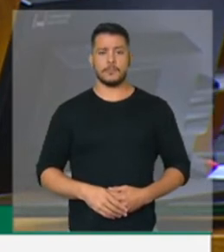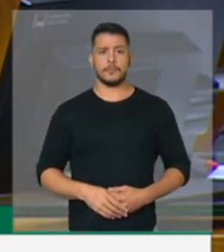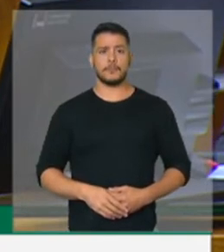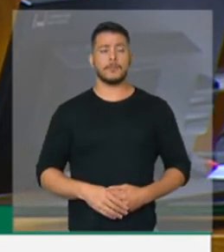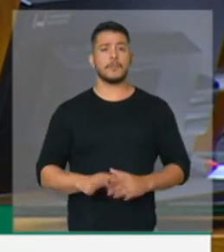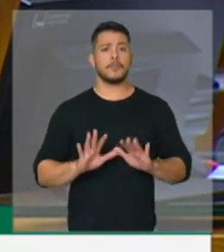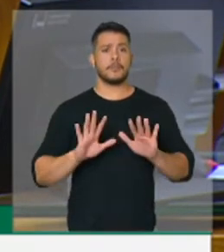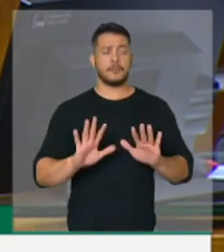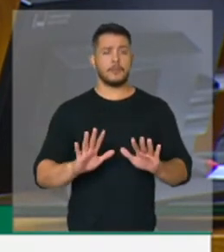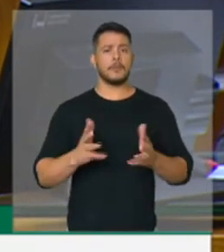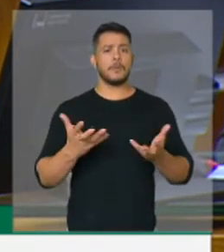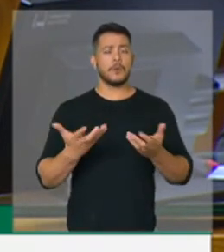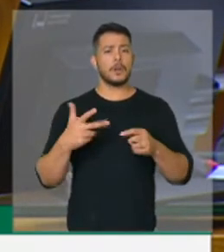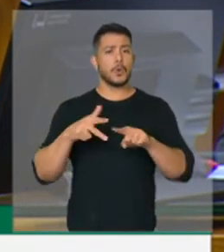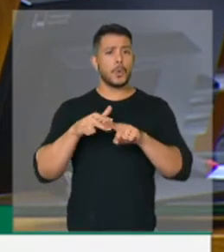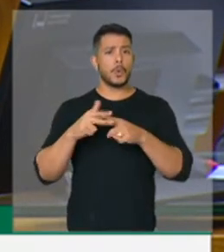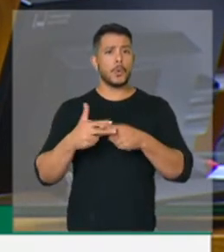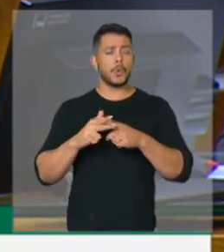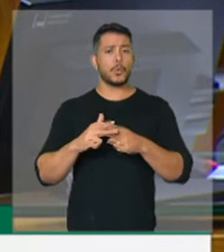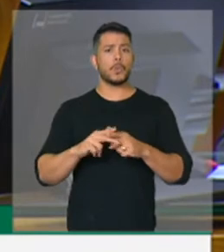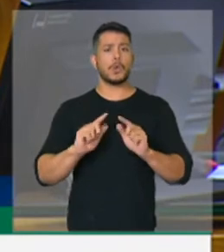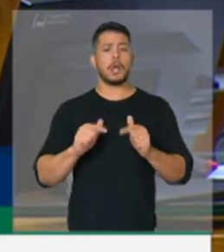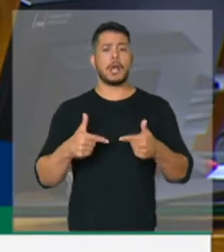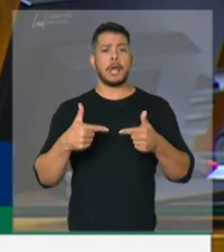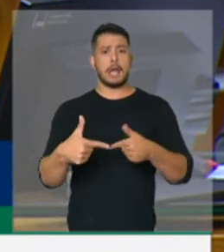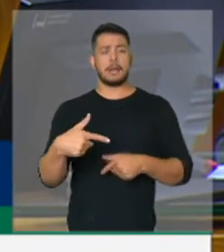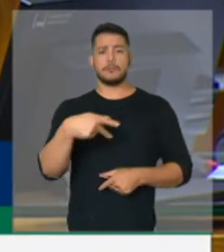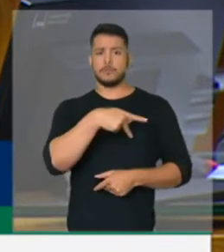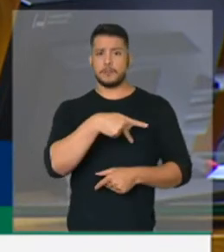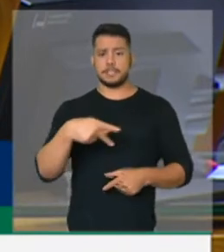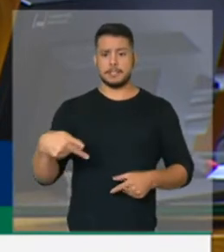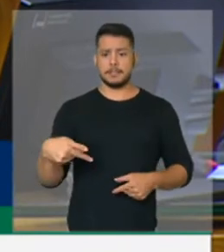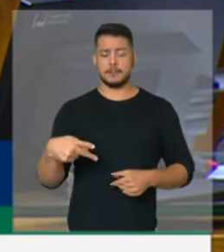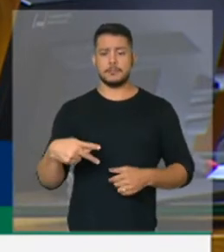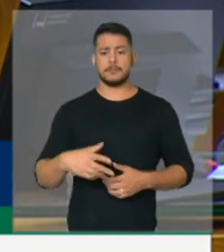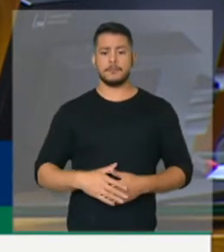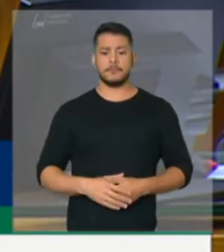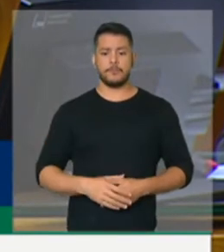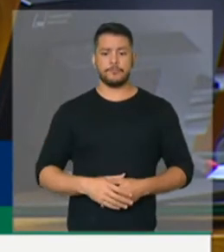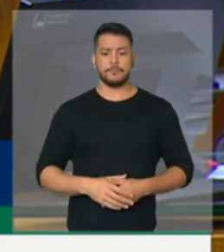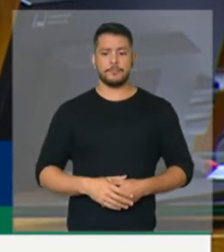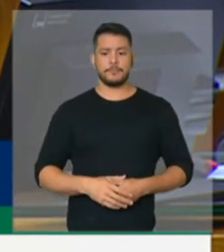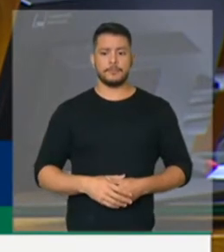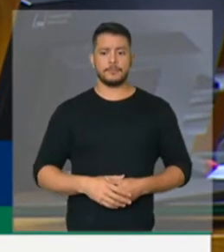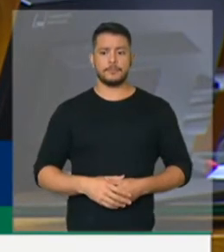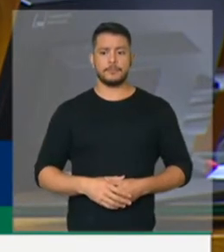correção em relação ao ato da presidência, que foi lido há pouco